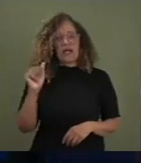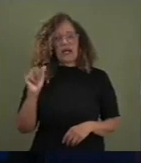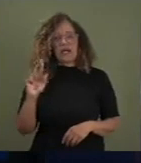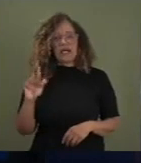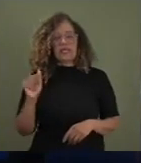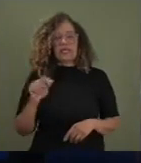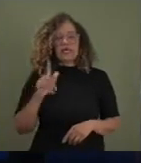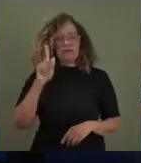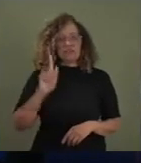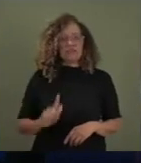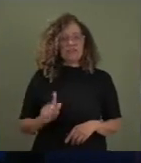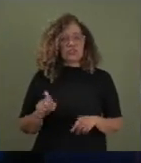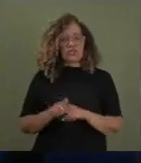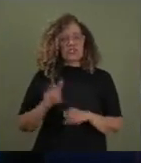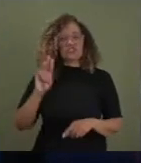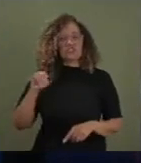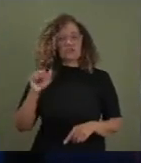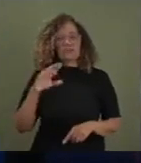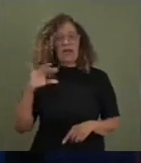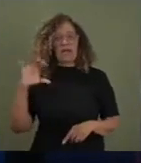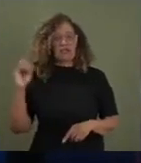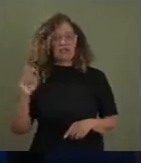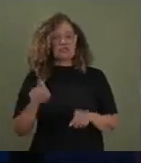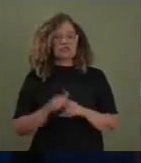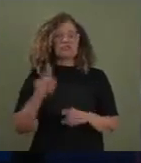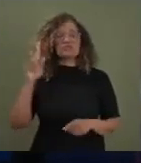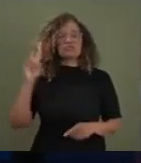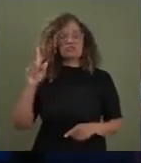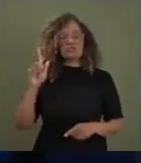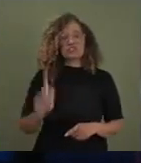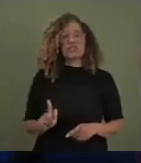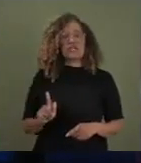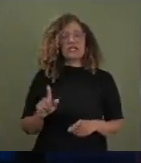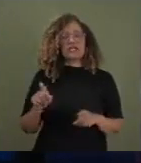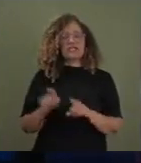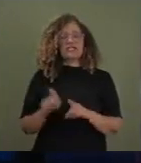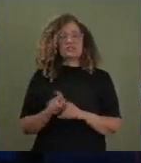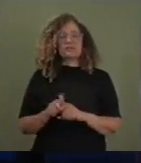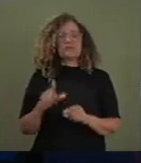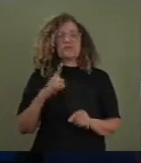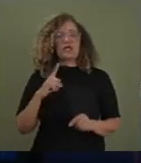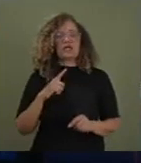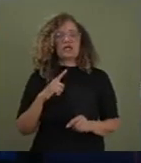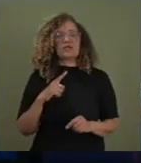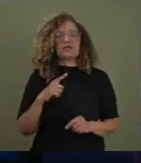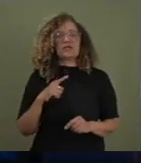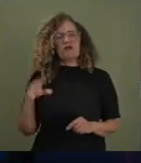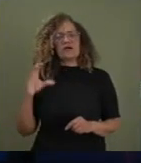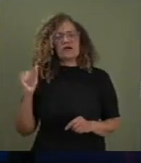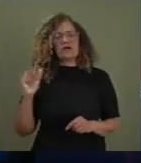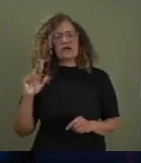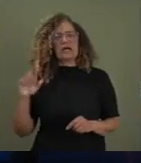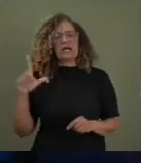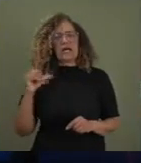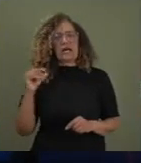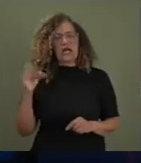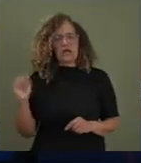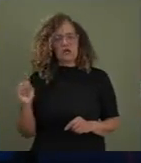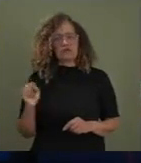gerente executivo Márcio Souza e dos gerentes executivos da rede Van Carlos Alves. Eles